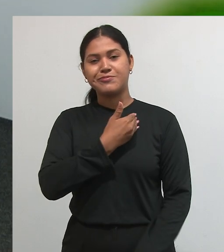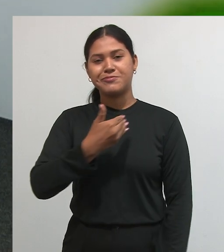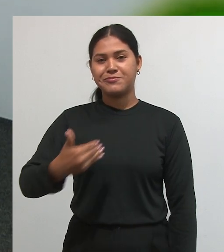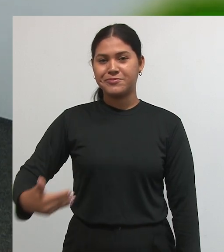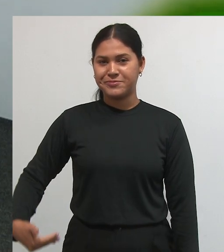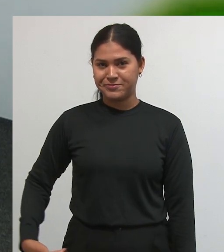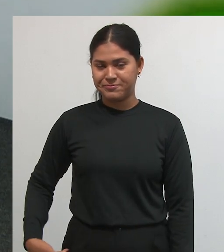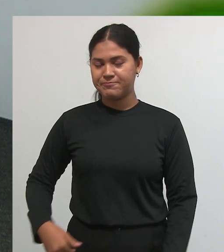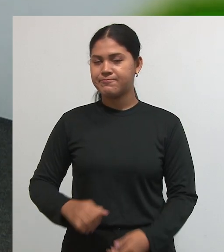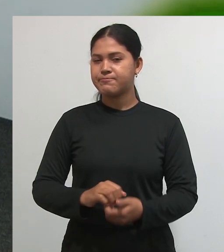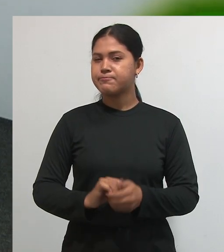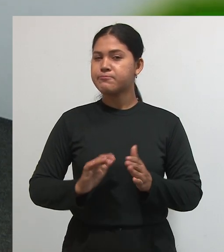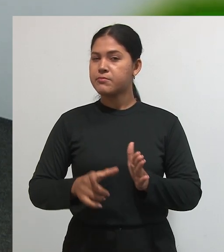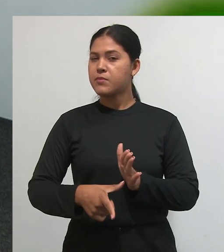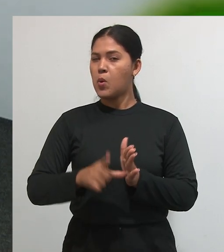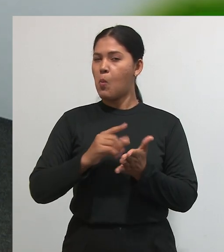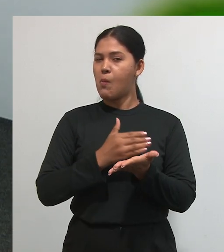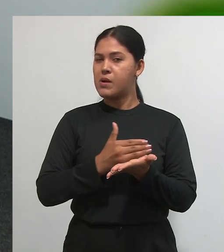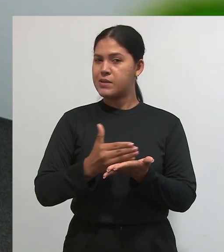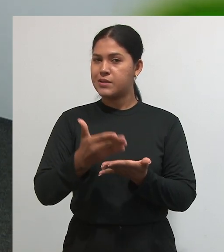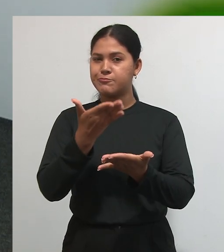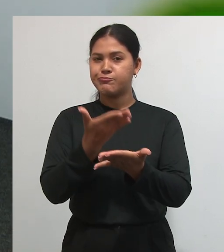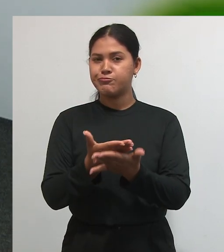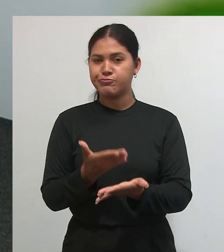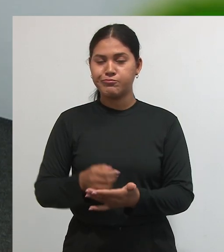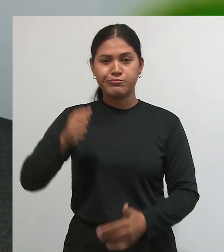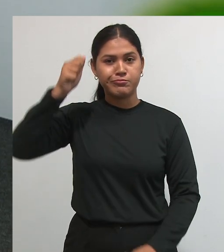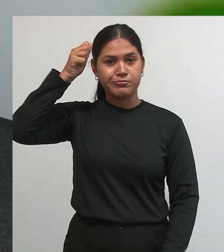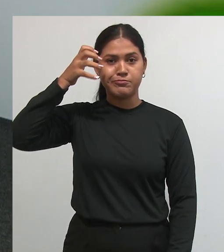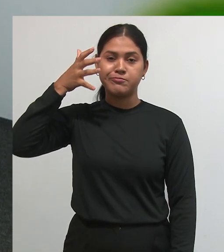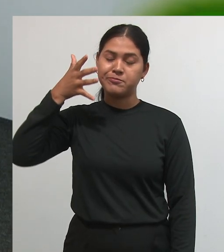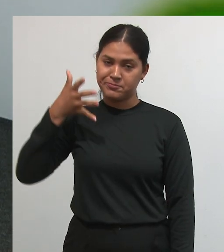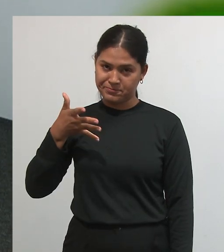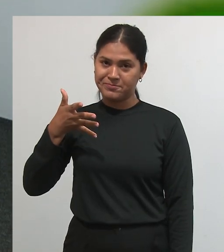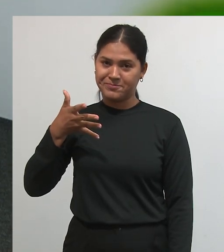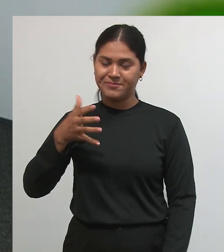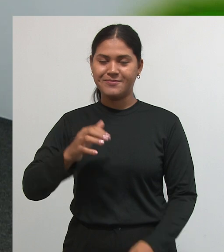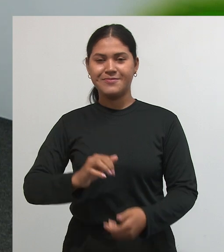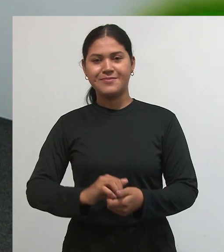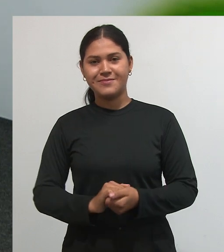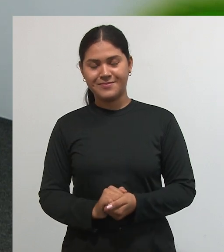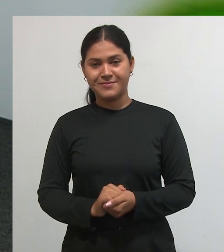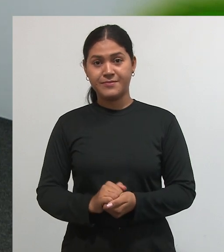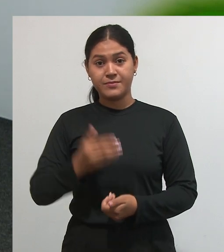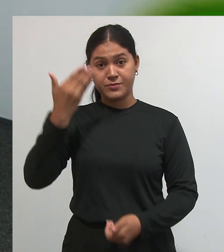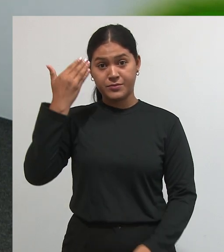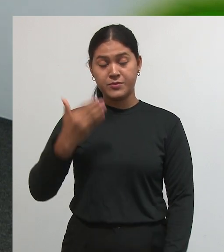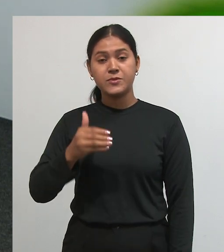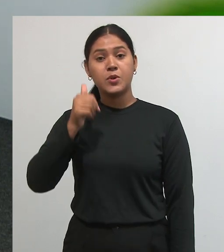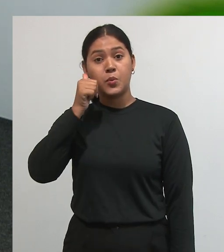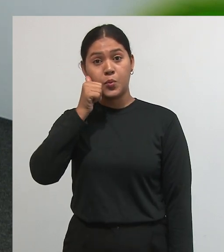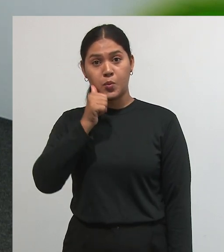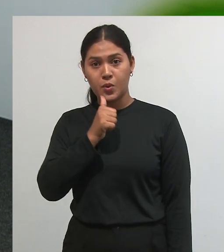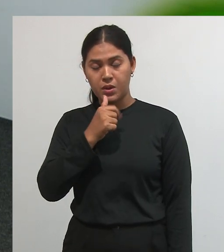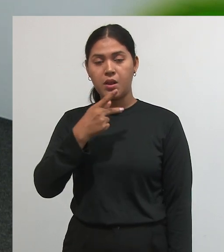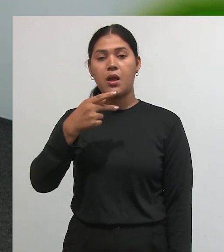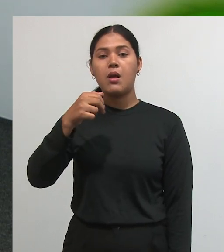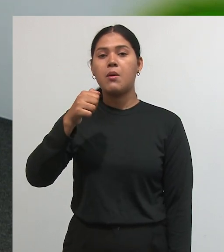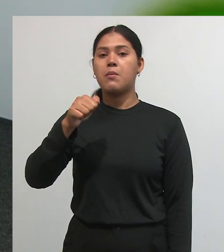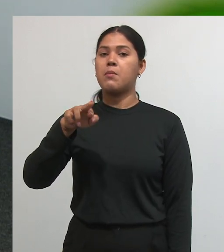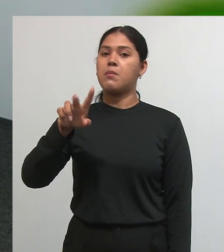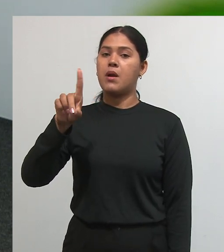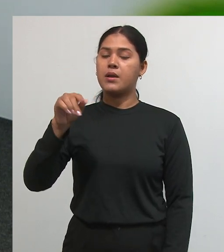Pública. Antes de iniciarmos a nossa aula, vou fazer minha audiodescrição. Eu sou mulher, parda, tenho